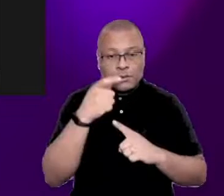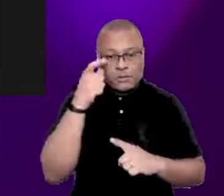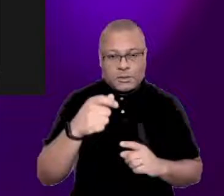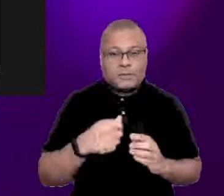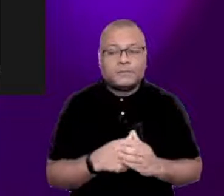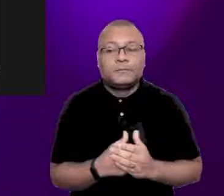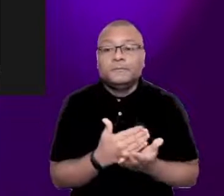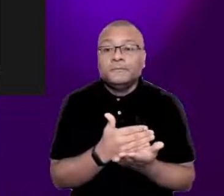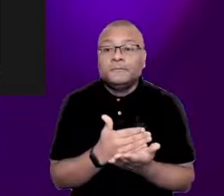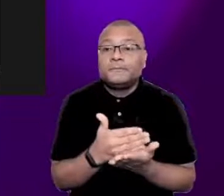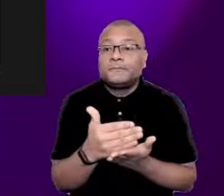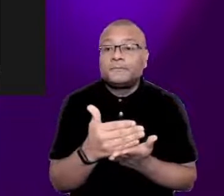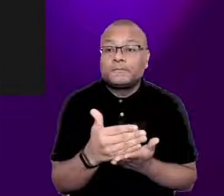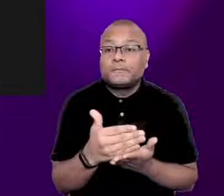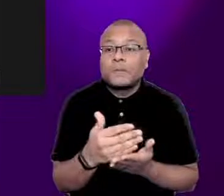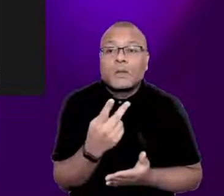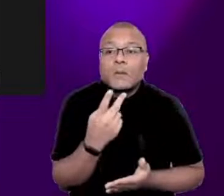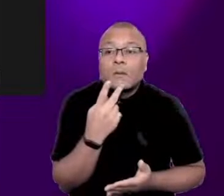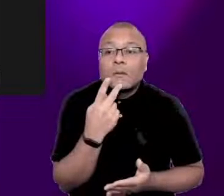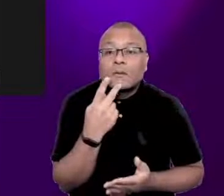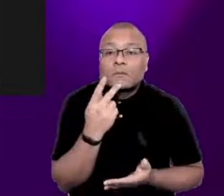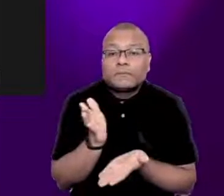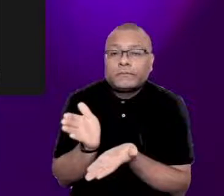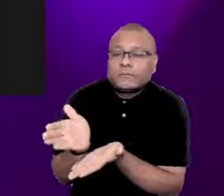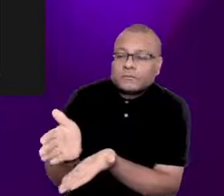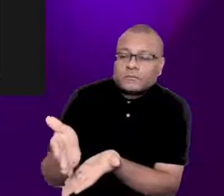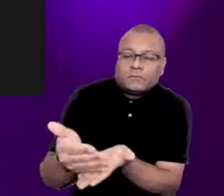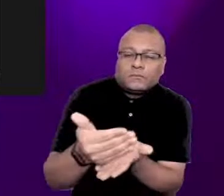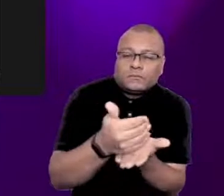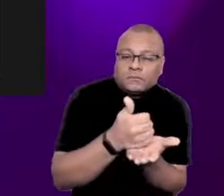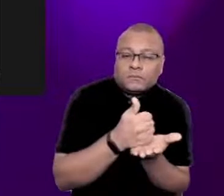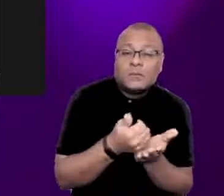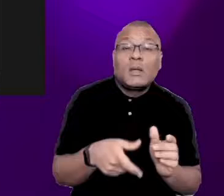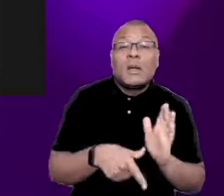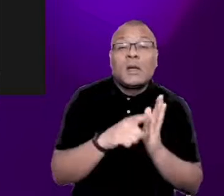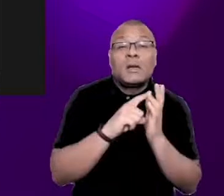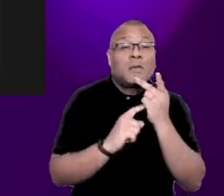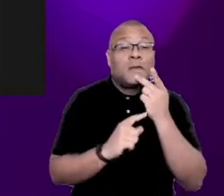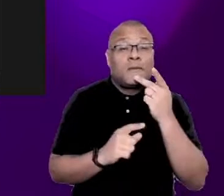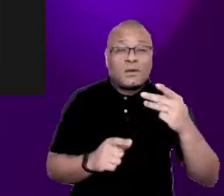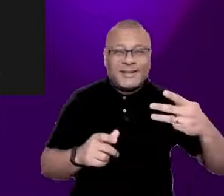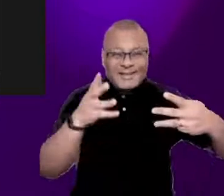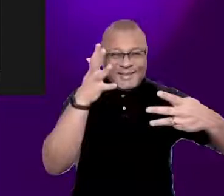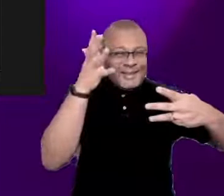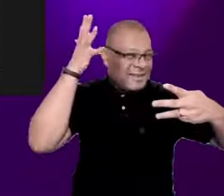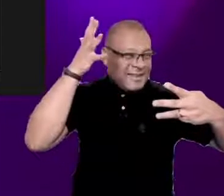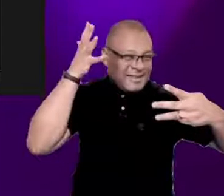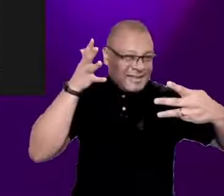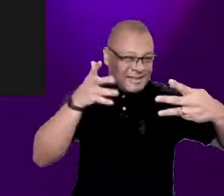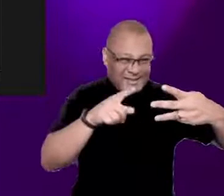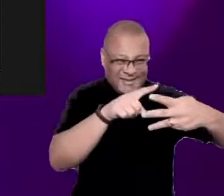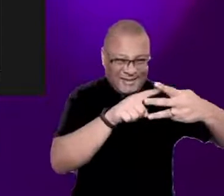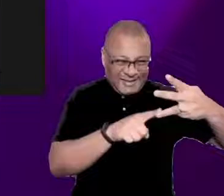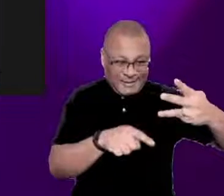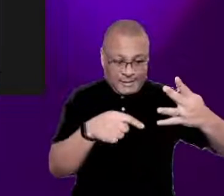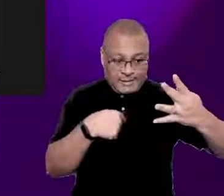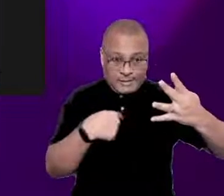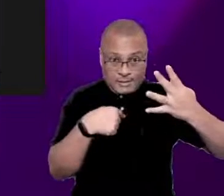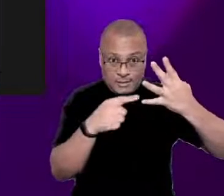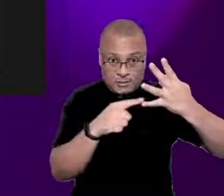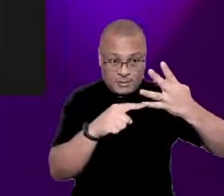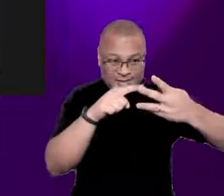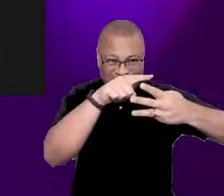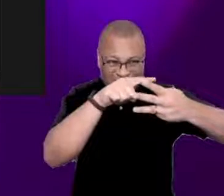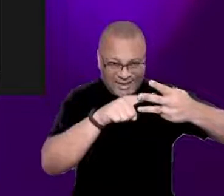queria começar fazendo um apanhado de tudo que foi dito nessas 3 apresentações que me antecederam,